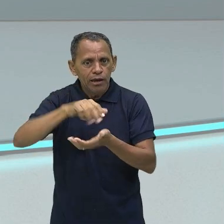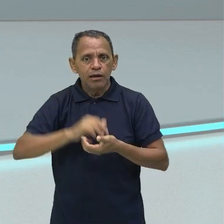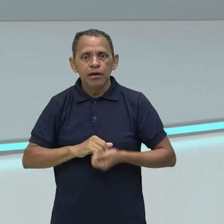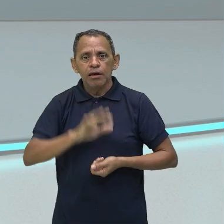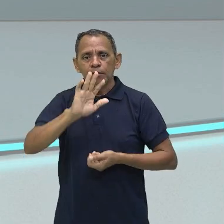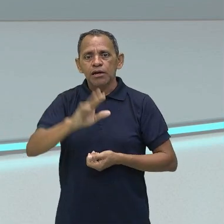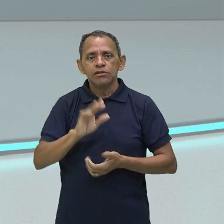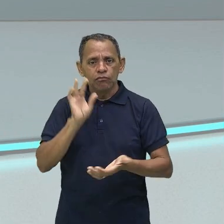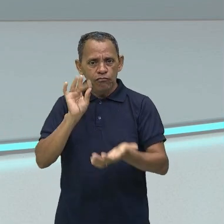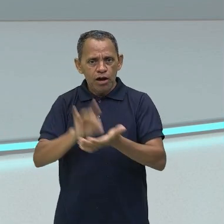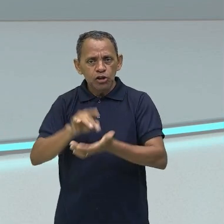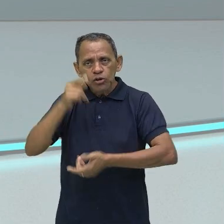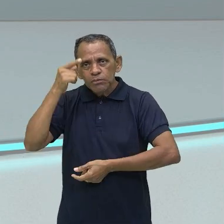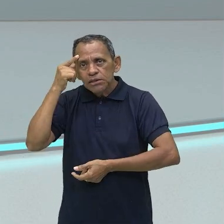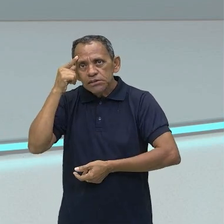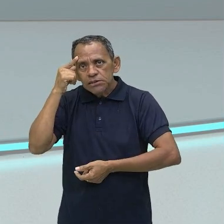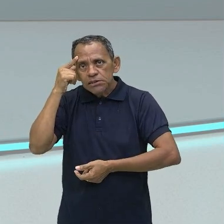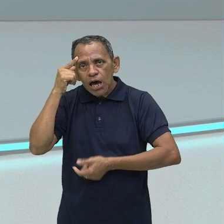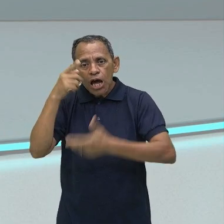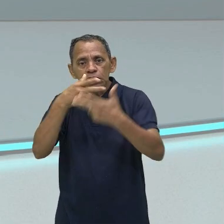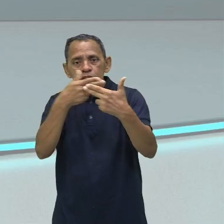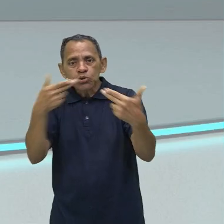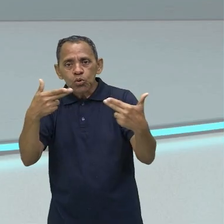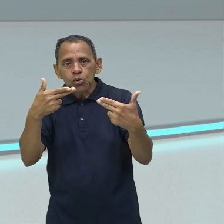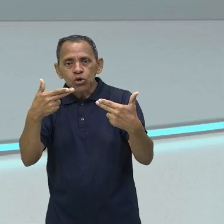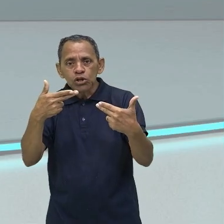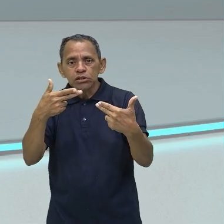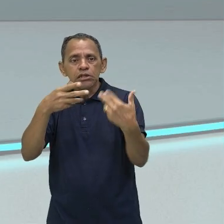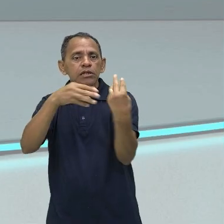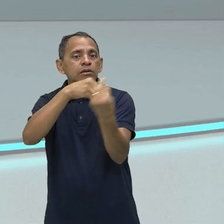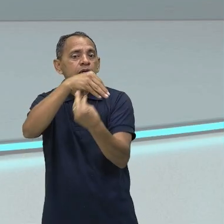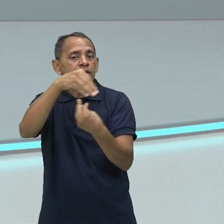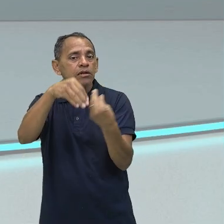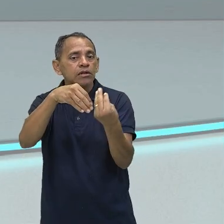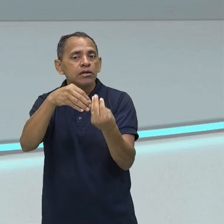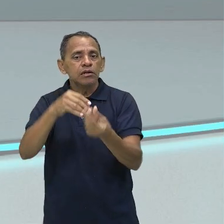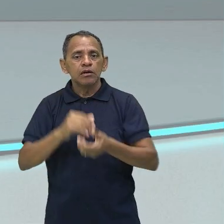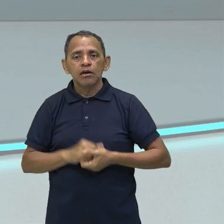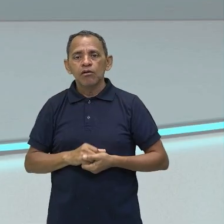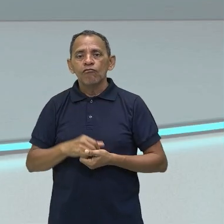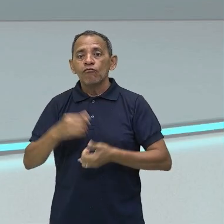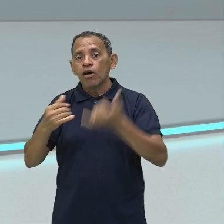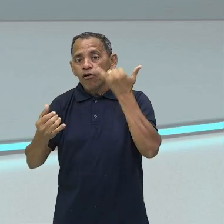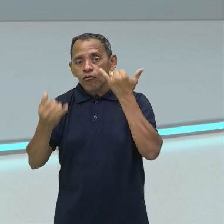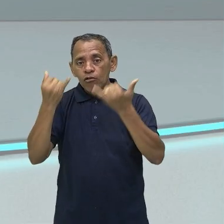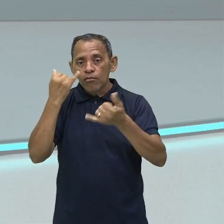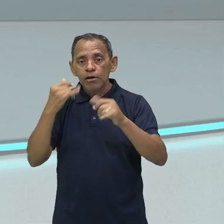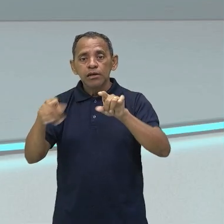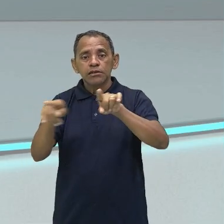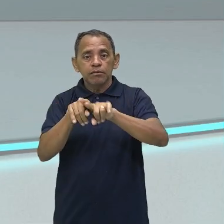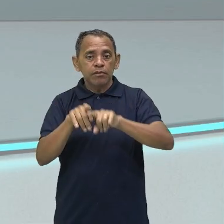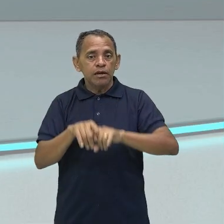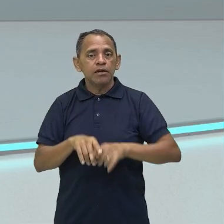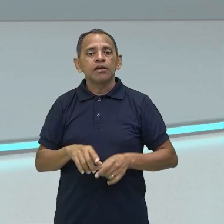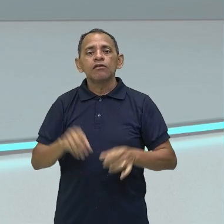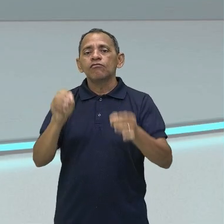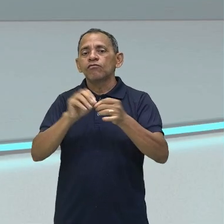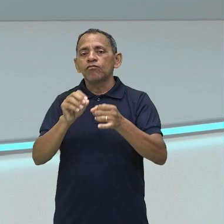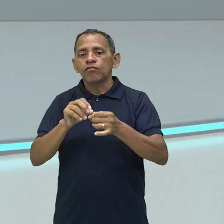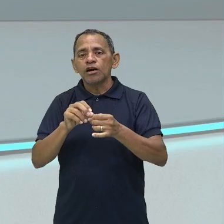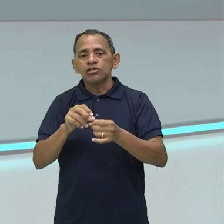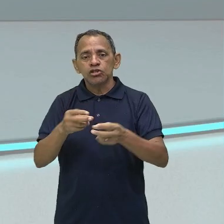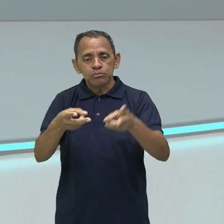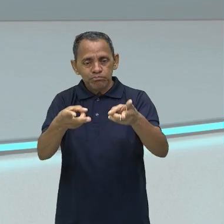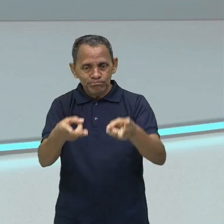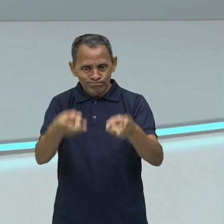pensar naquelas coisas mais intrínsecas, aquilo que vai me formando e que faz a gente ter aquele olhar